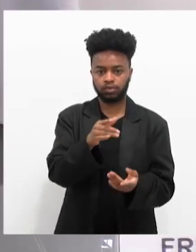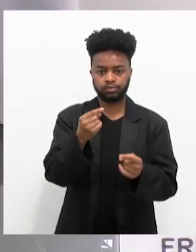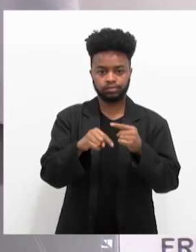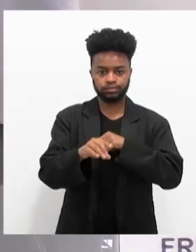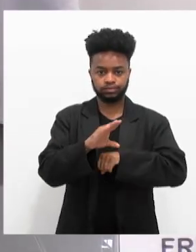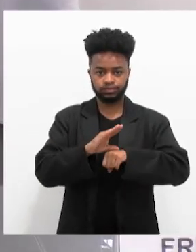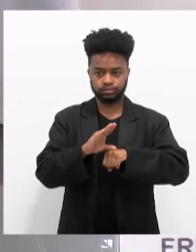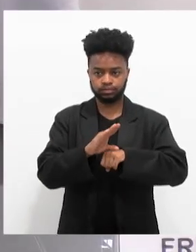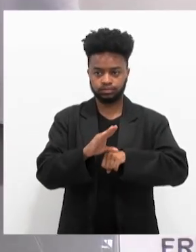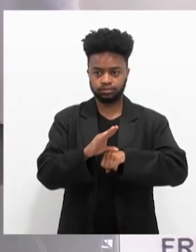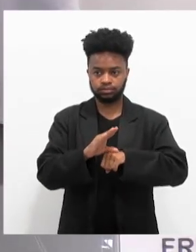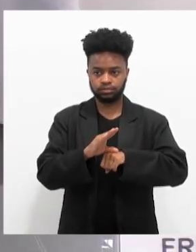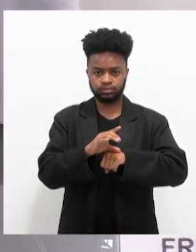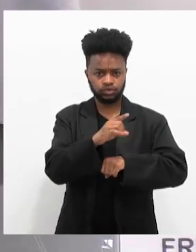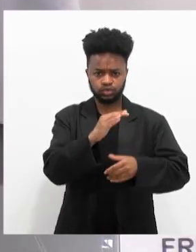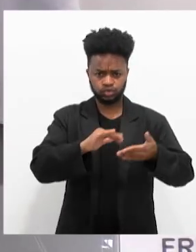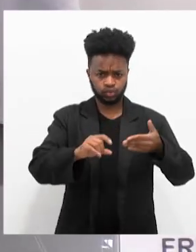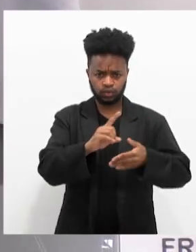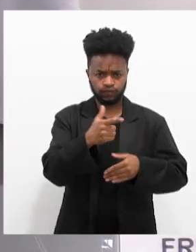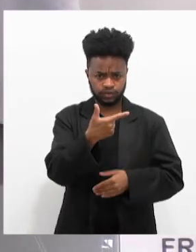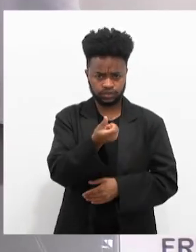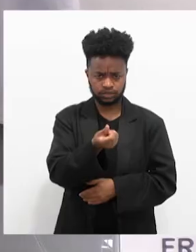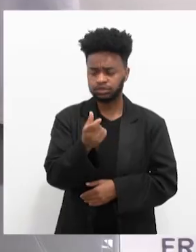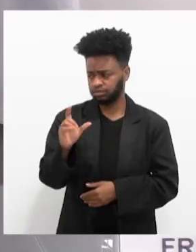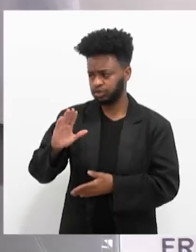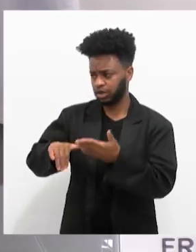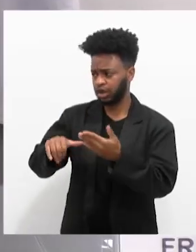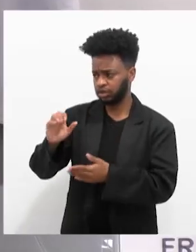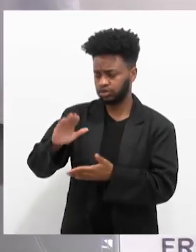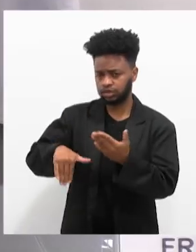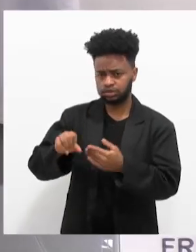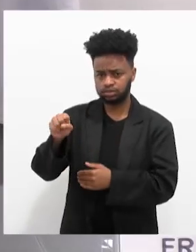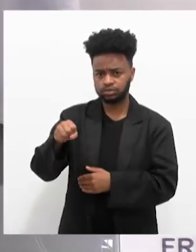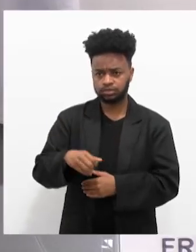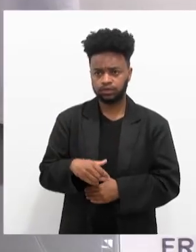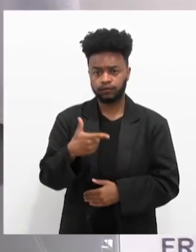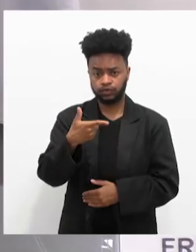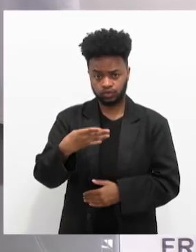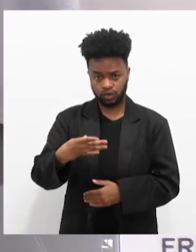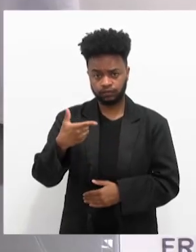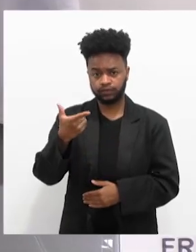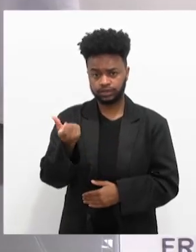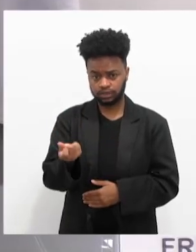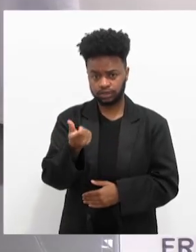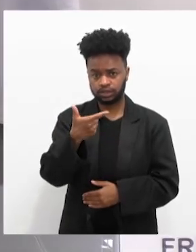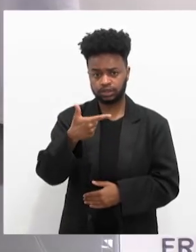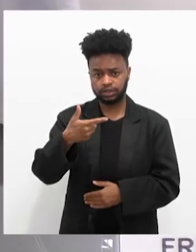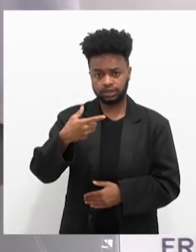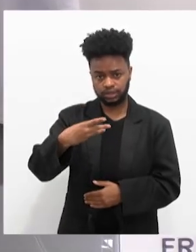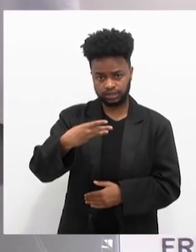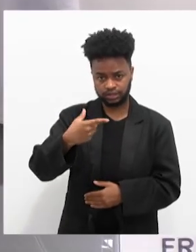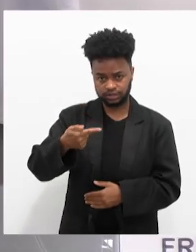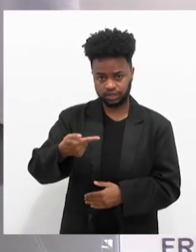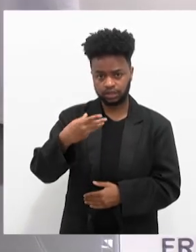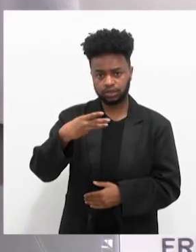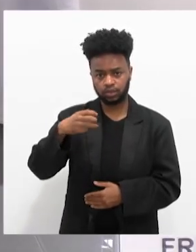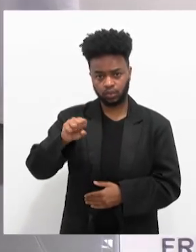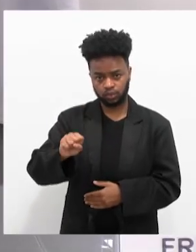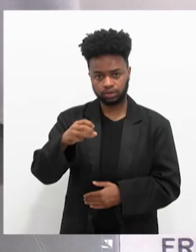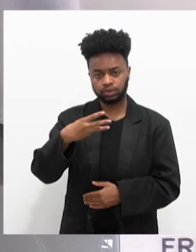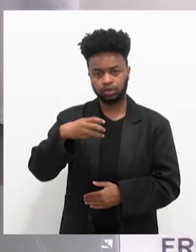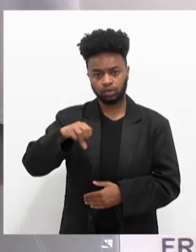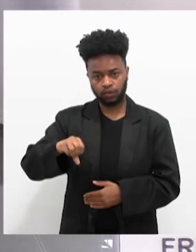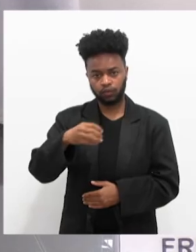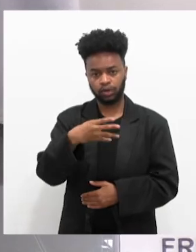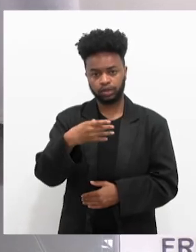inconstitucionalidade. Mas o senhor não tirou o 26, não? 26, 24, 26, 37, 38, 39 e